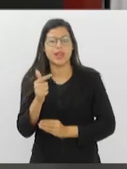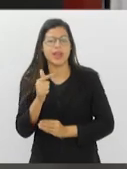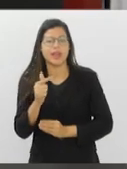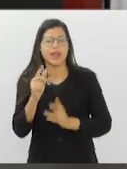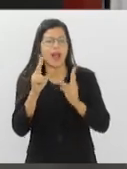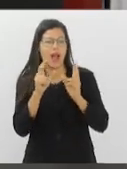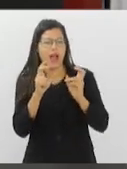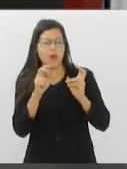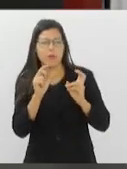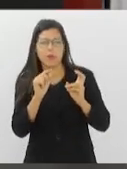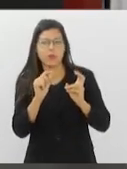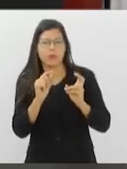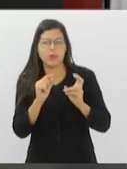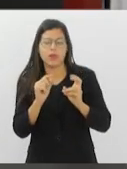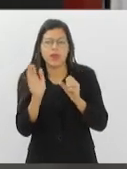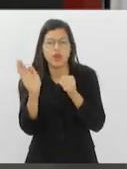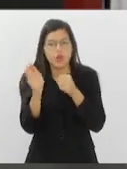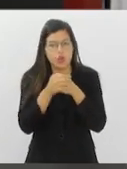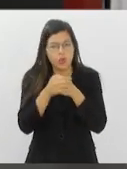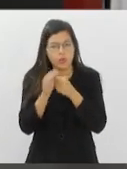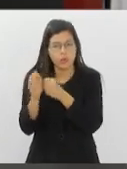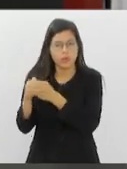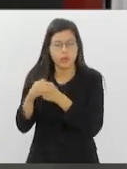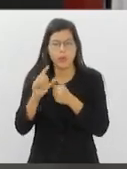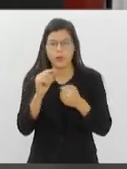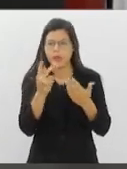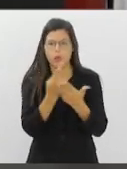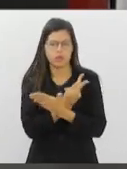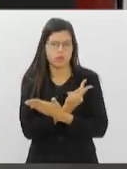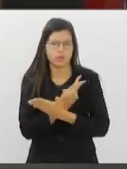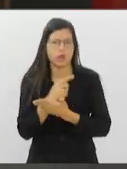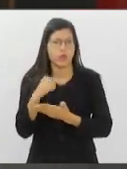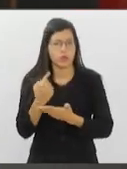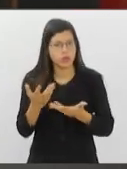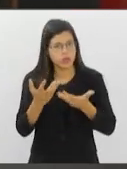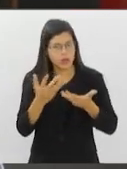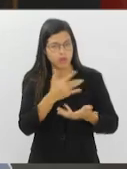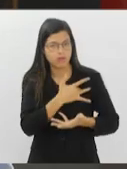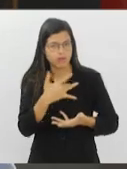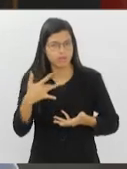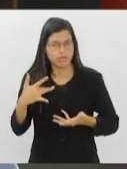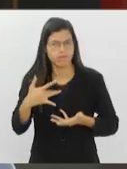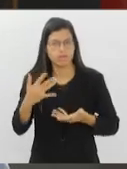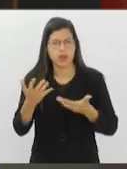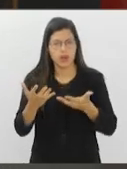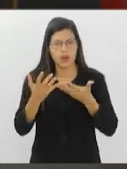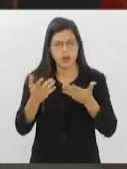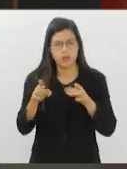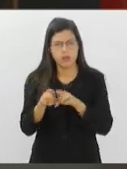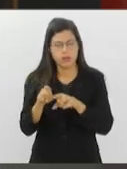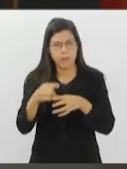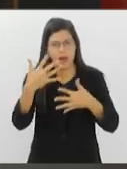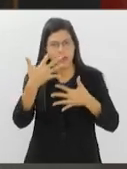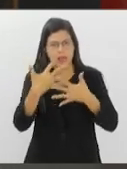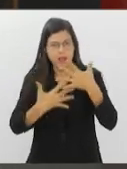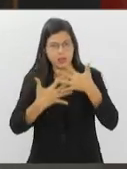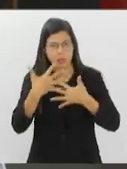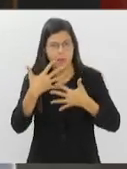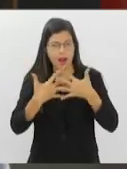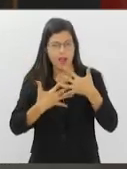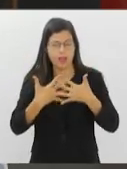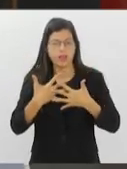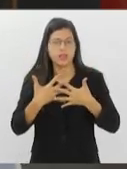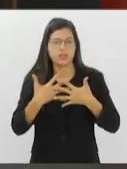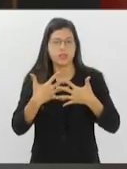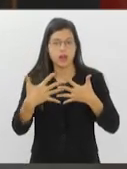edição que encubra o que aconteceu. Nós queremos saúde, nós queremos transparência e nós achamos que